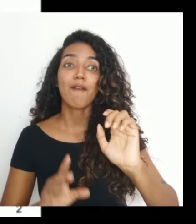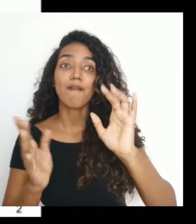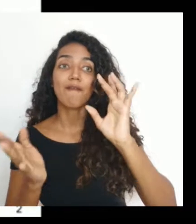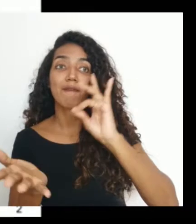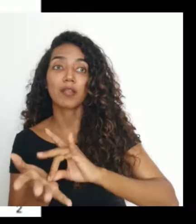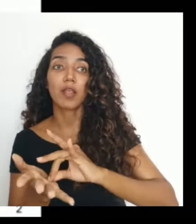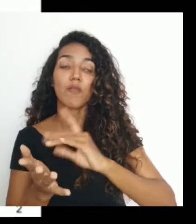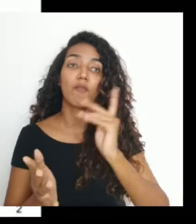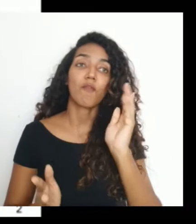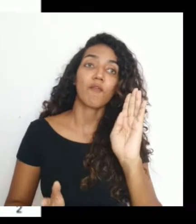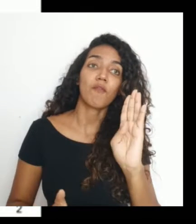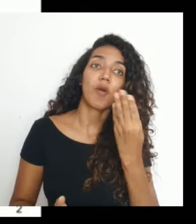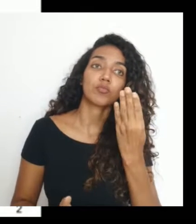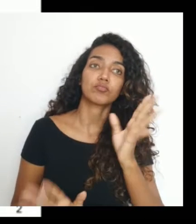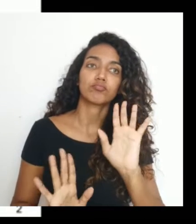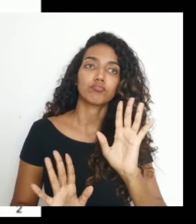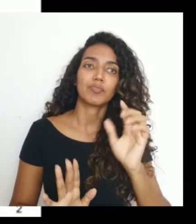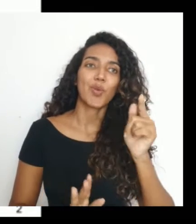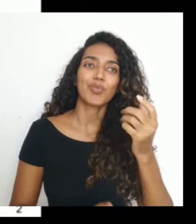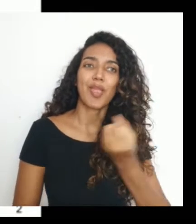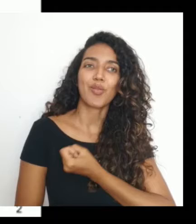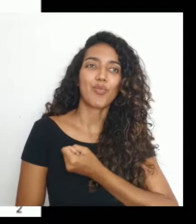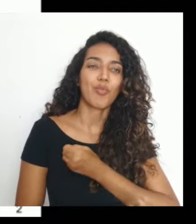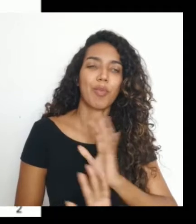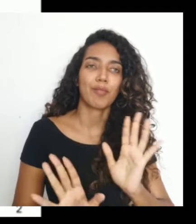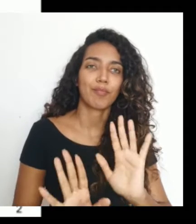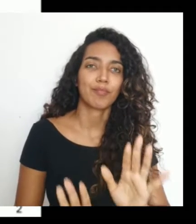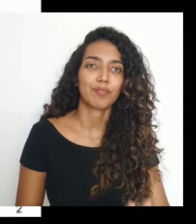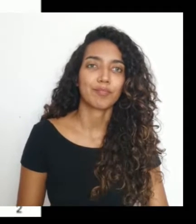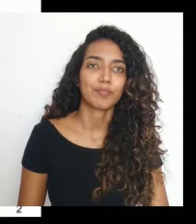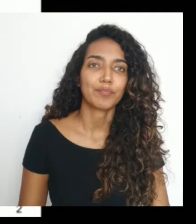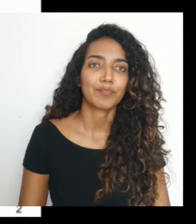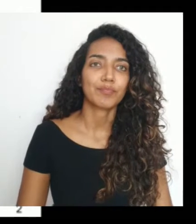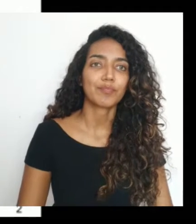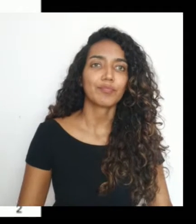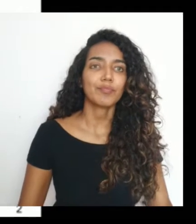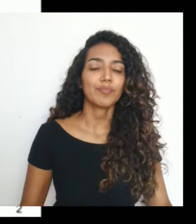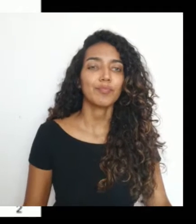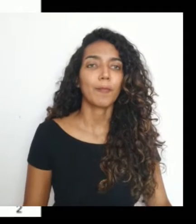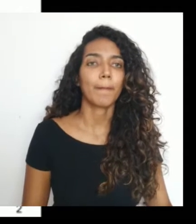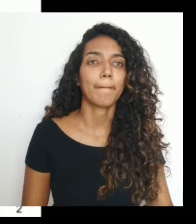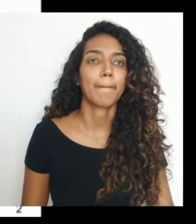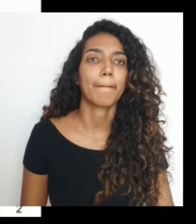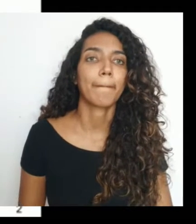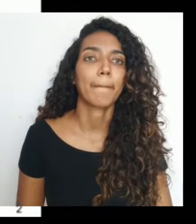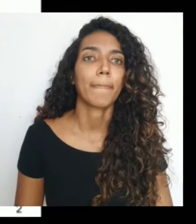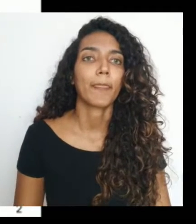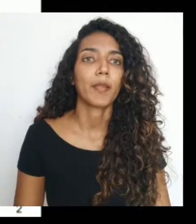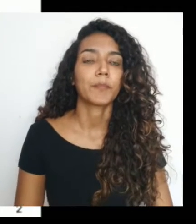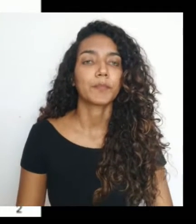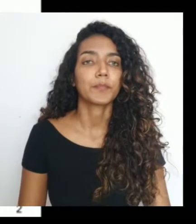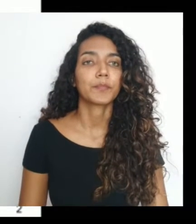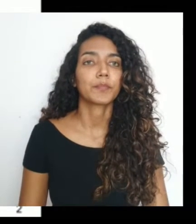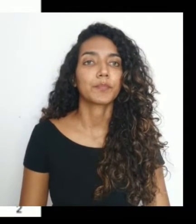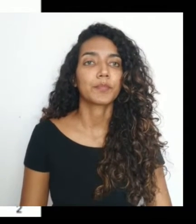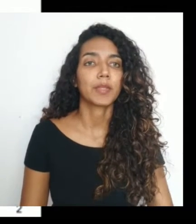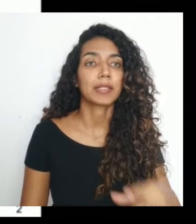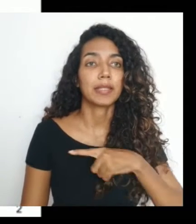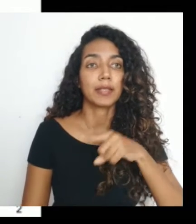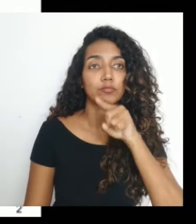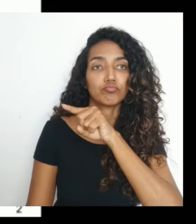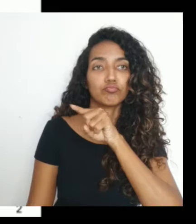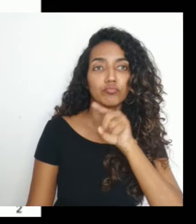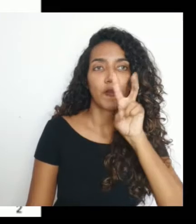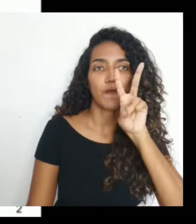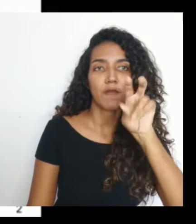tipos integrais, com byte, short e int long, que variam de 8 a 64 bits.